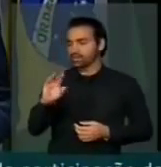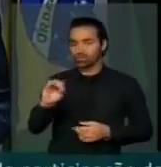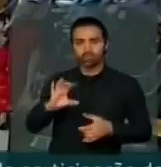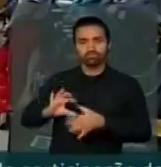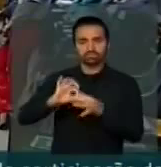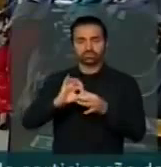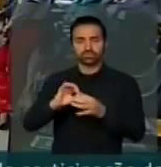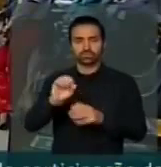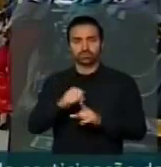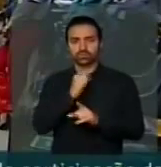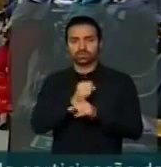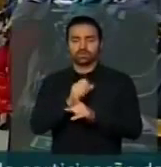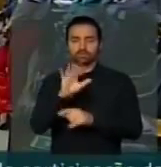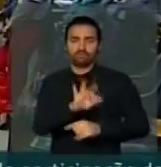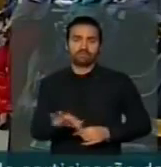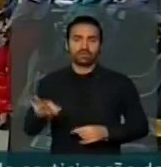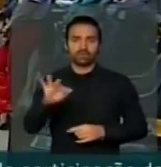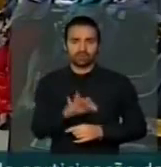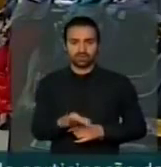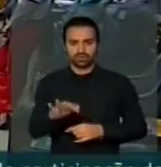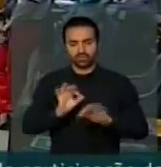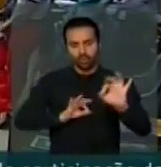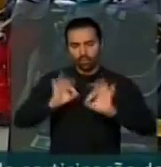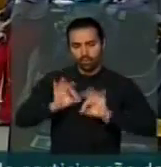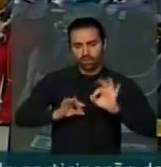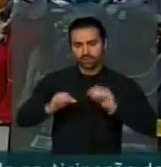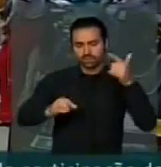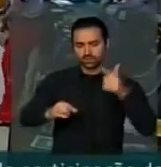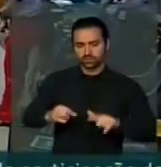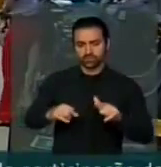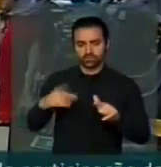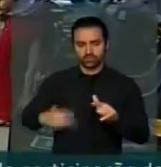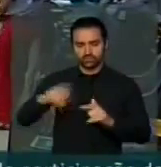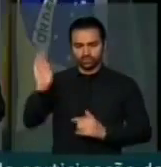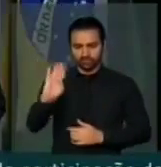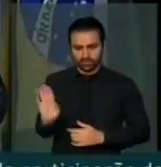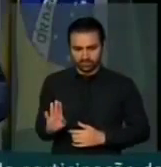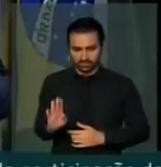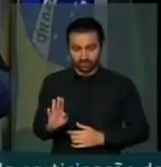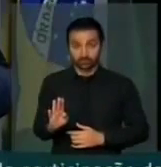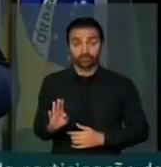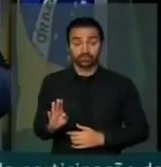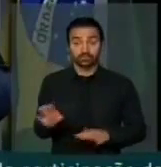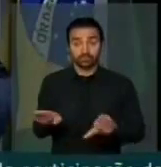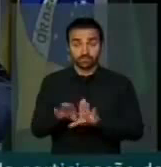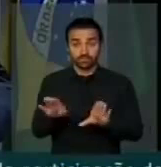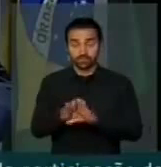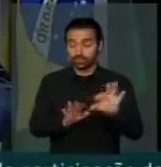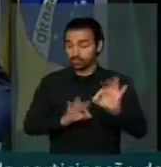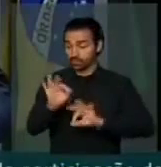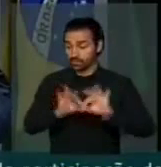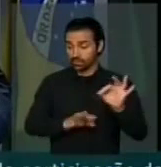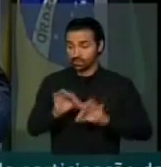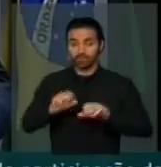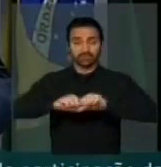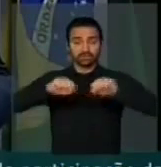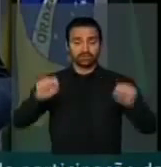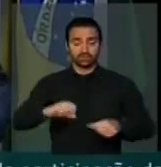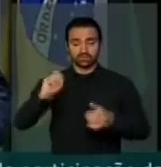pacto federativo, uma reorganização do Estado brasileiro, uma reorganização do sistema